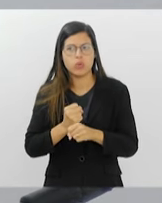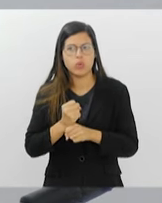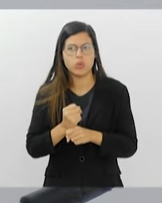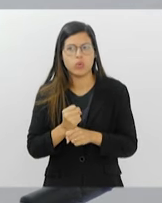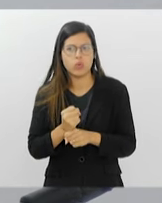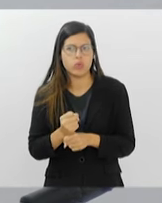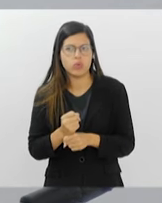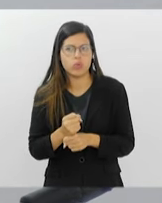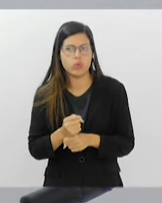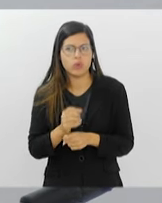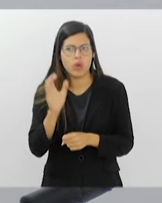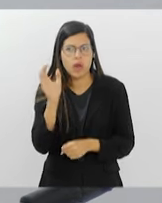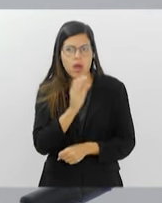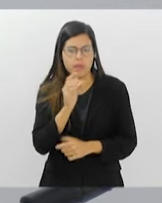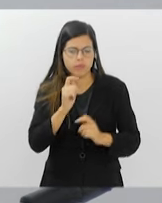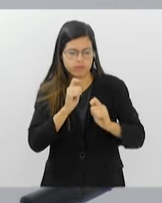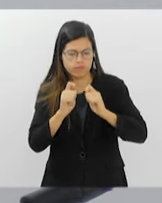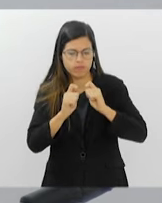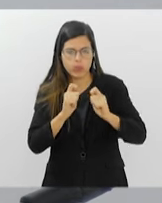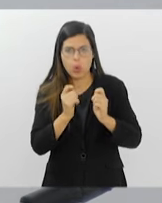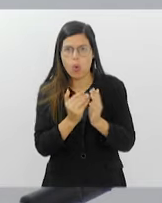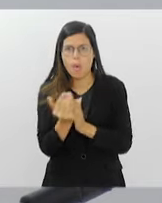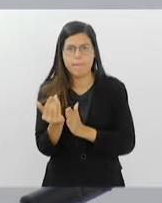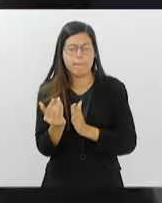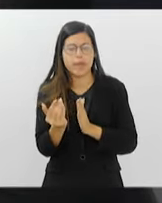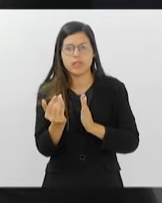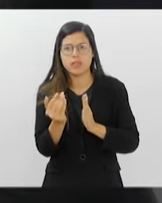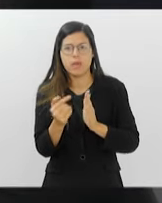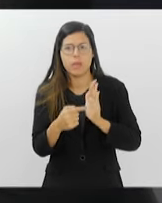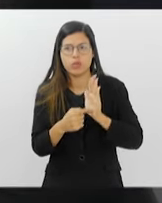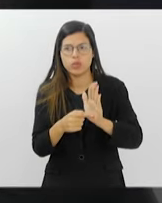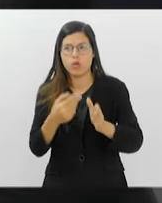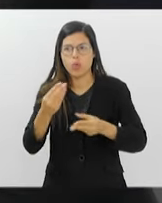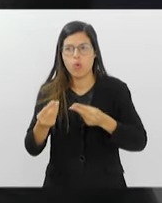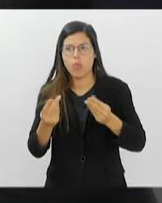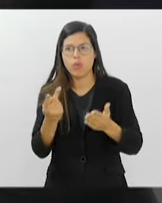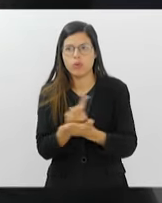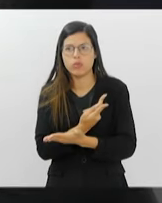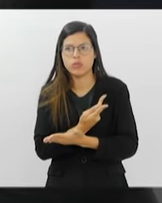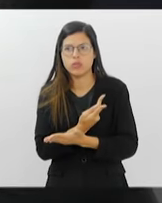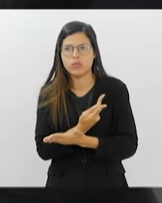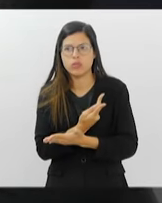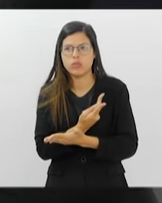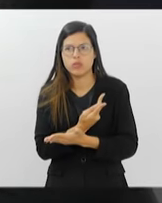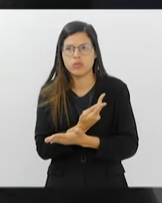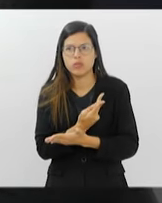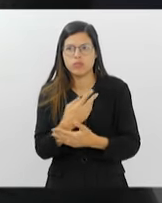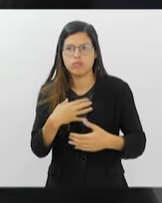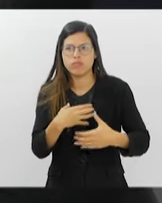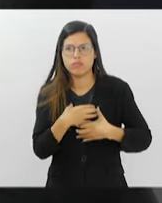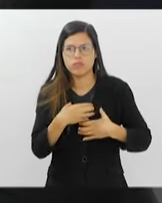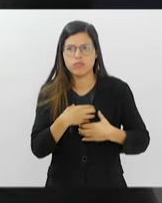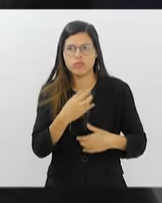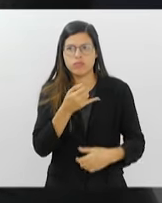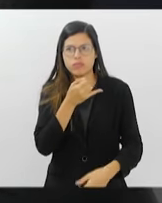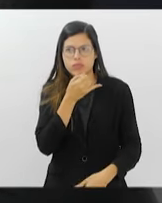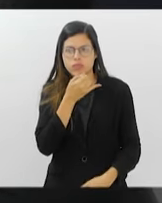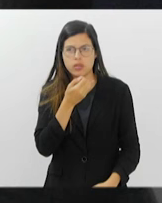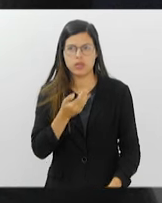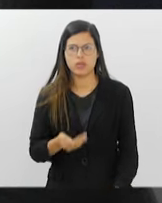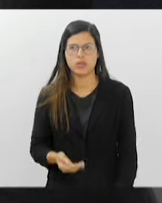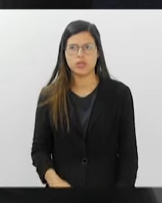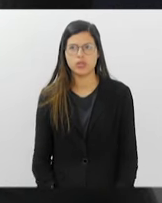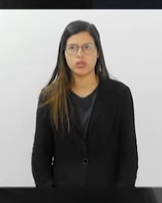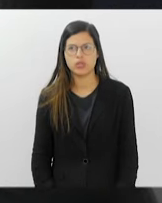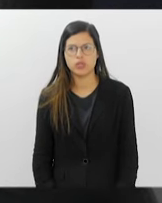qual a imprensa começa a noticiar como aconteceu me deixa muito triste da maneira que se